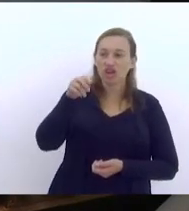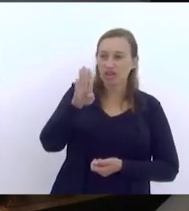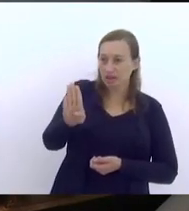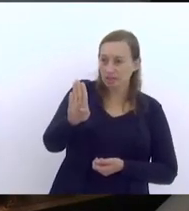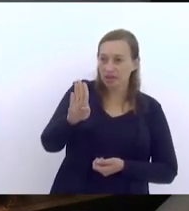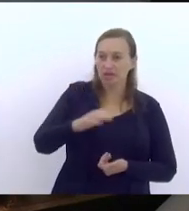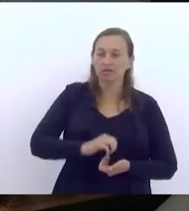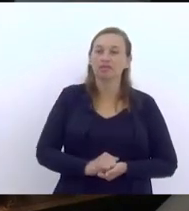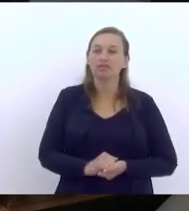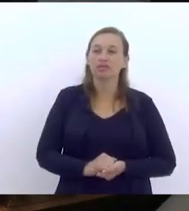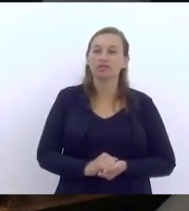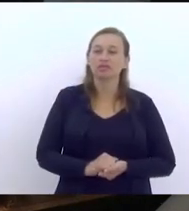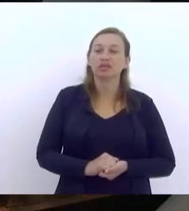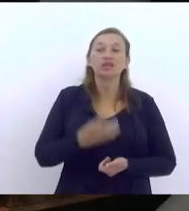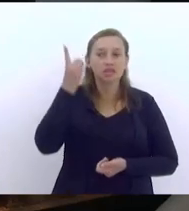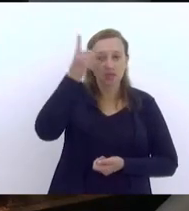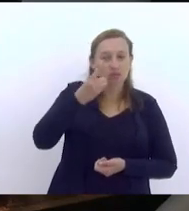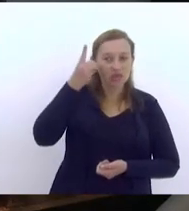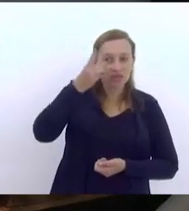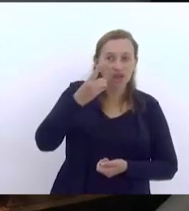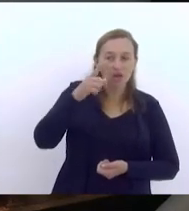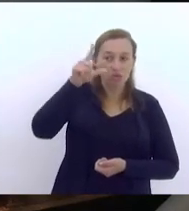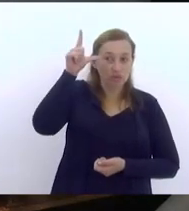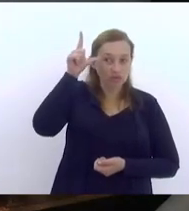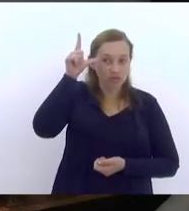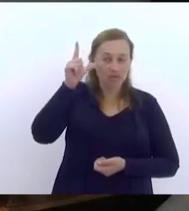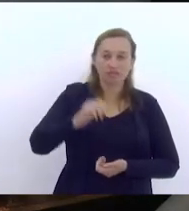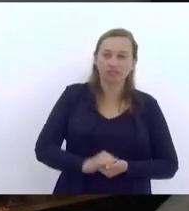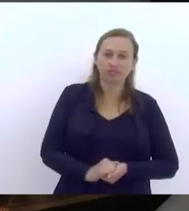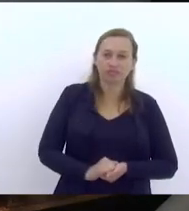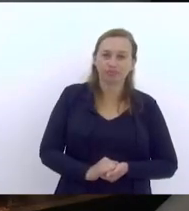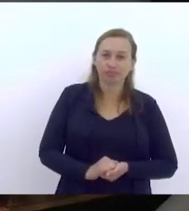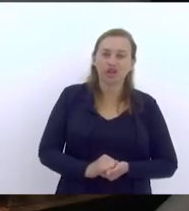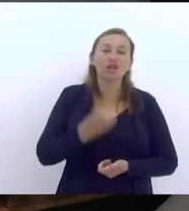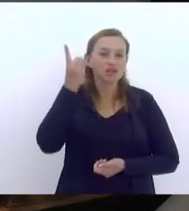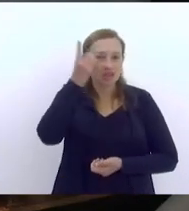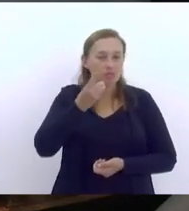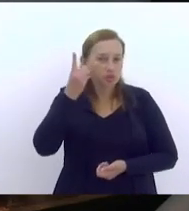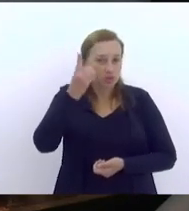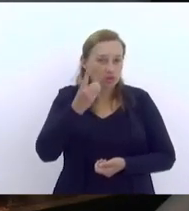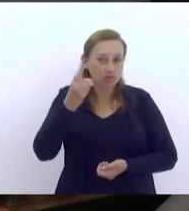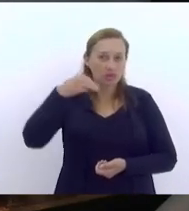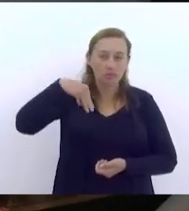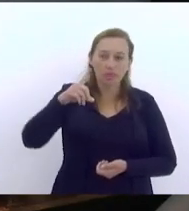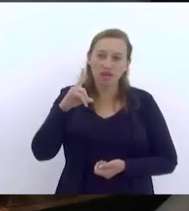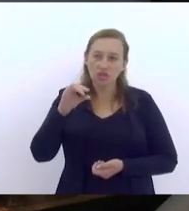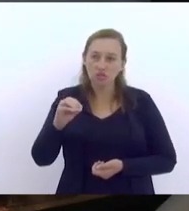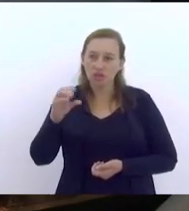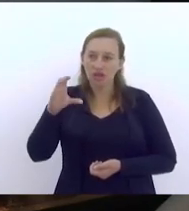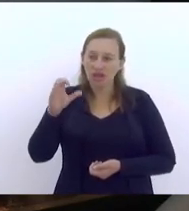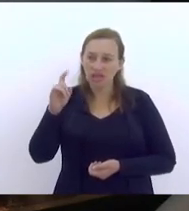Bittencourt. Deputada Lucinha. Deputado Márcio Canella.